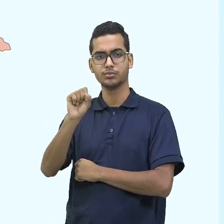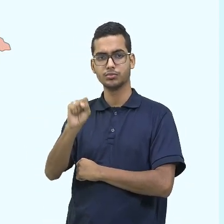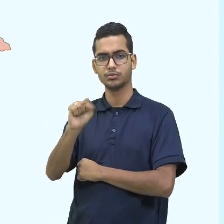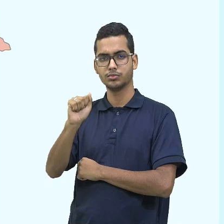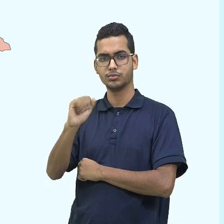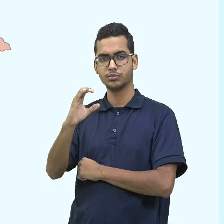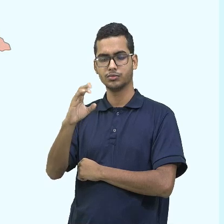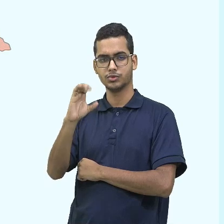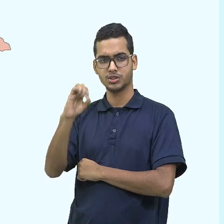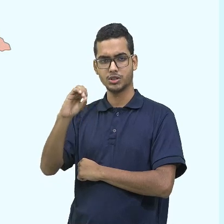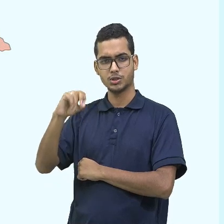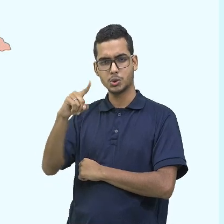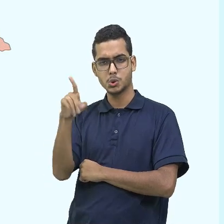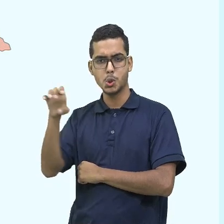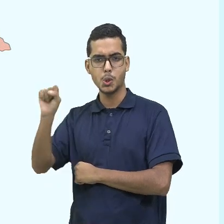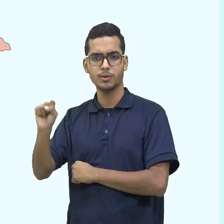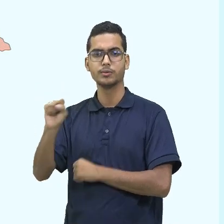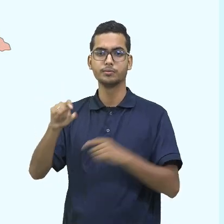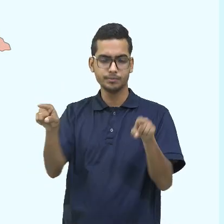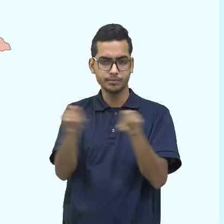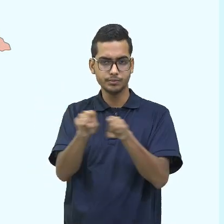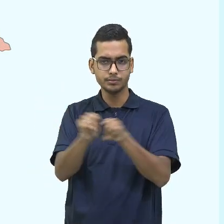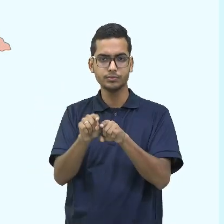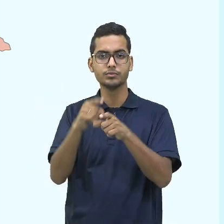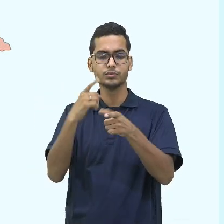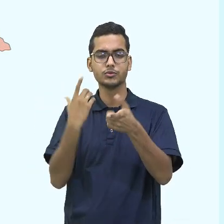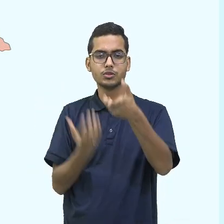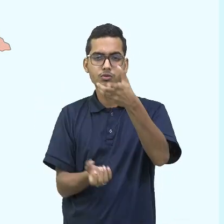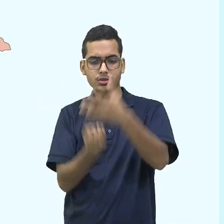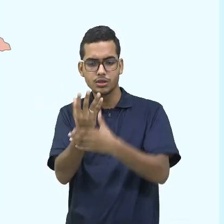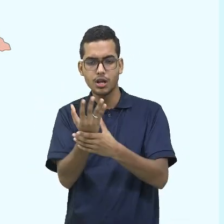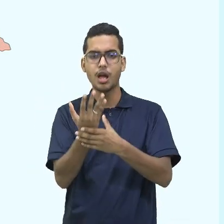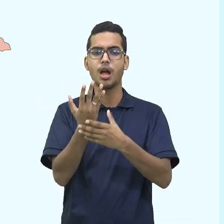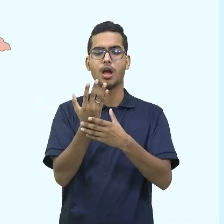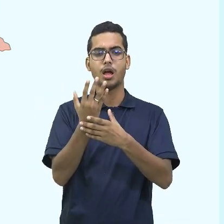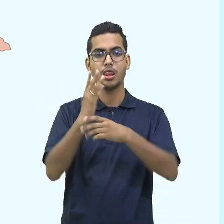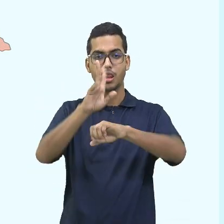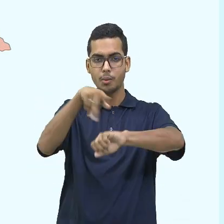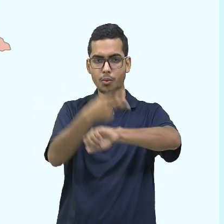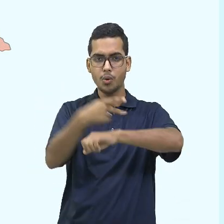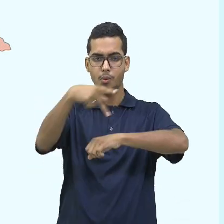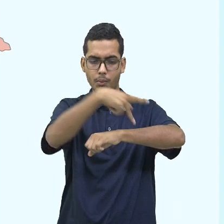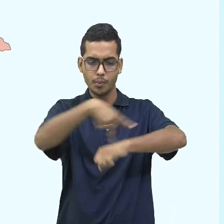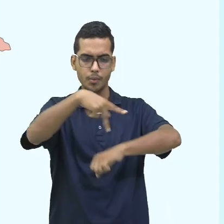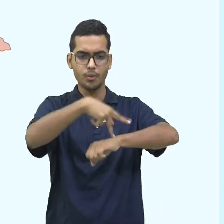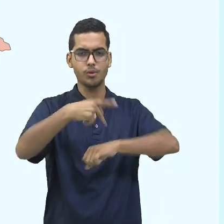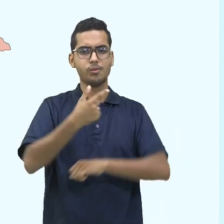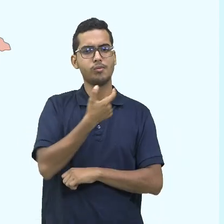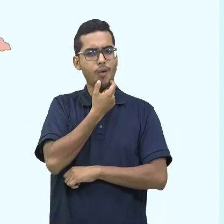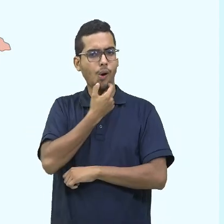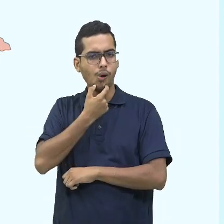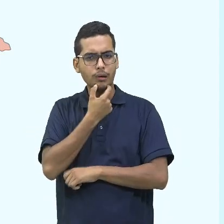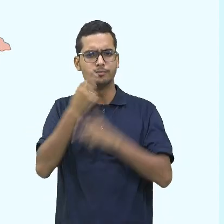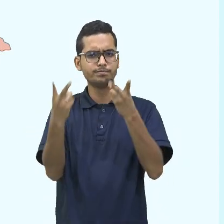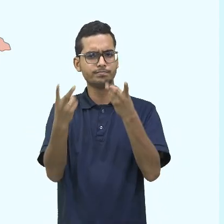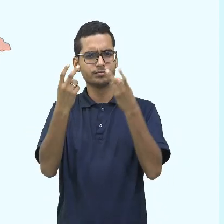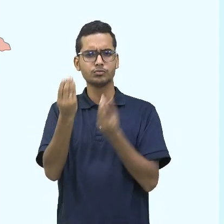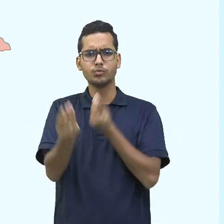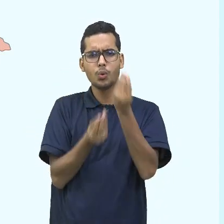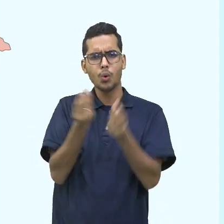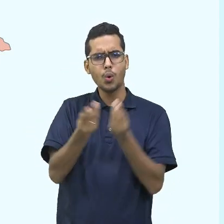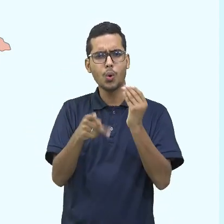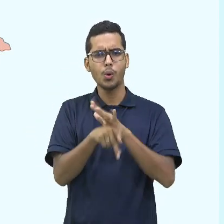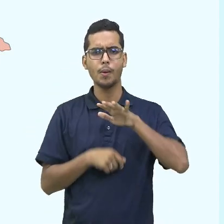à Inglaterra. Então você tem justamente, você percebe aqui no mapa a divisão,